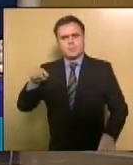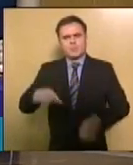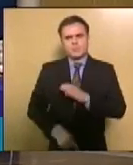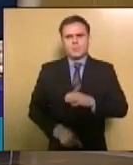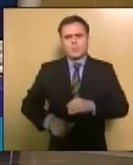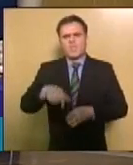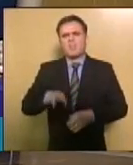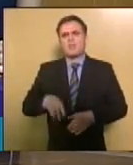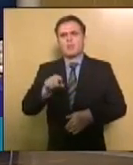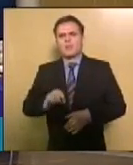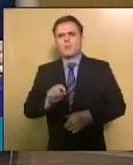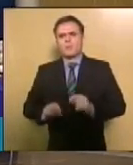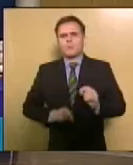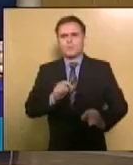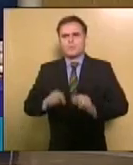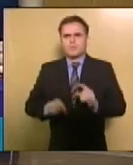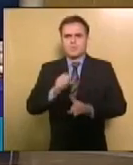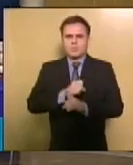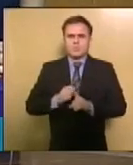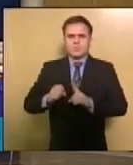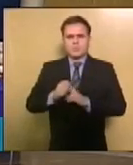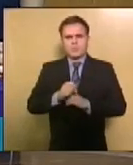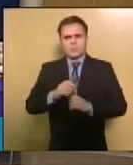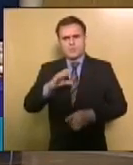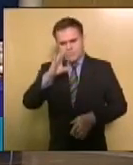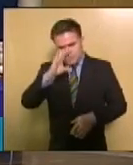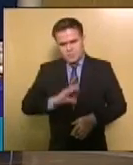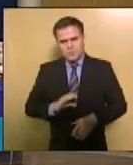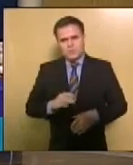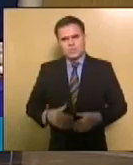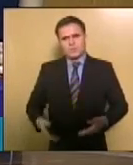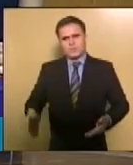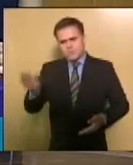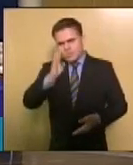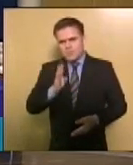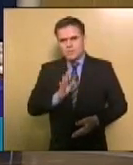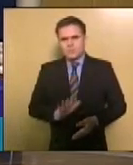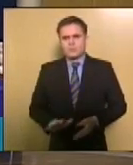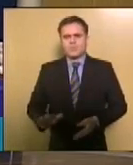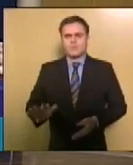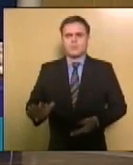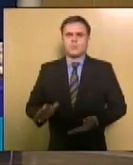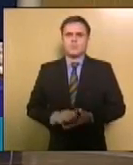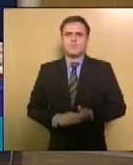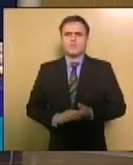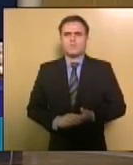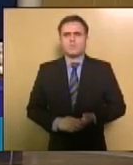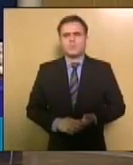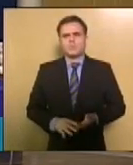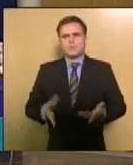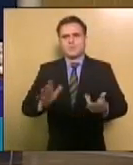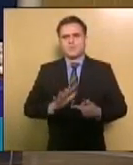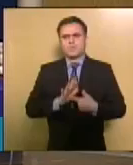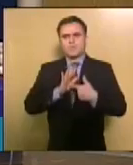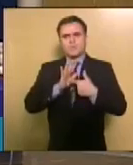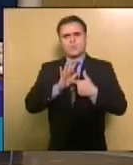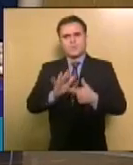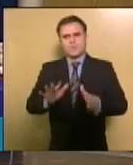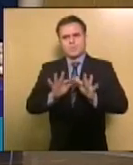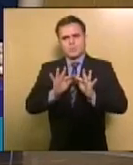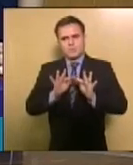chamo é uma verdadeira crise civilizatório que nós vivemos no Brasil e para dar uma noção apenas